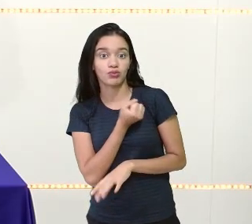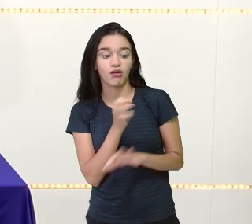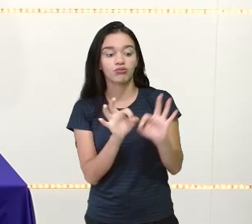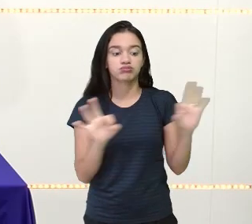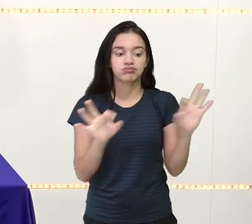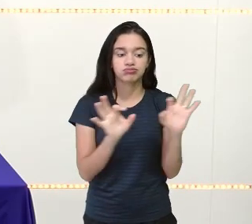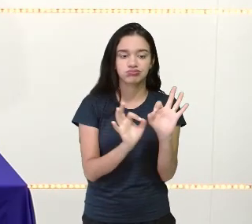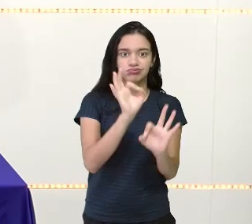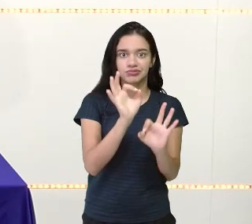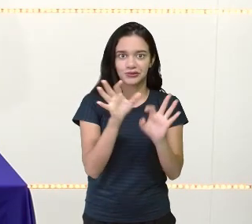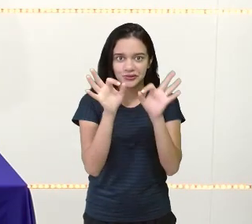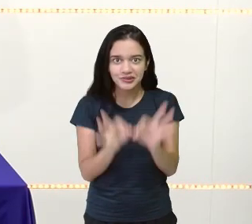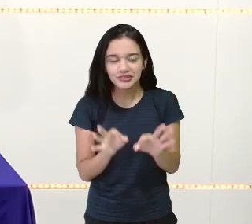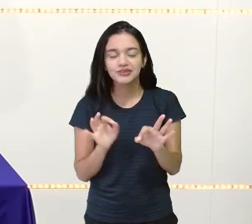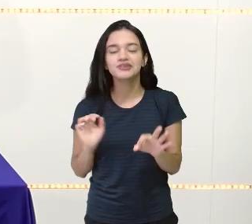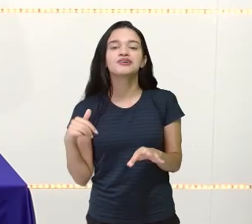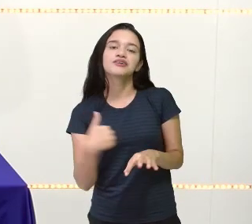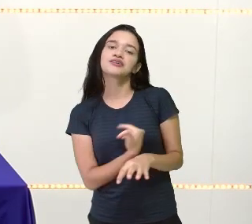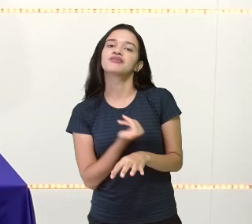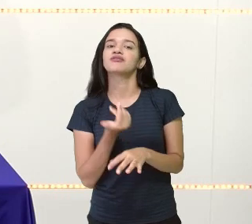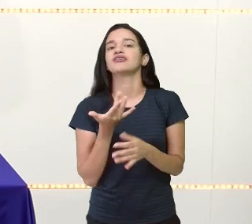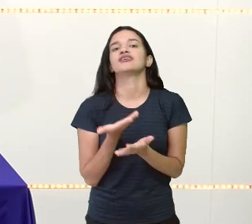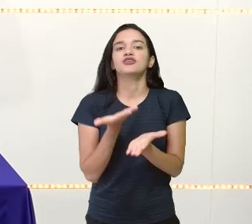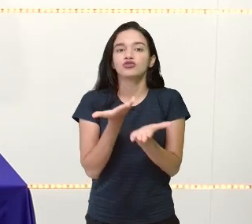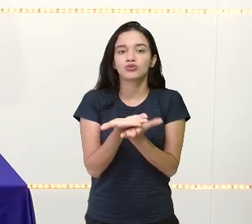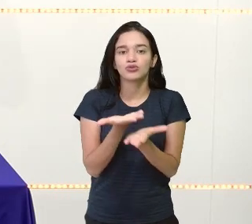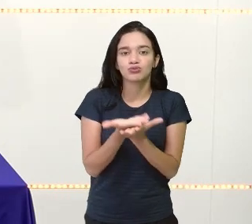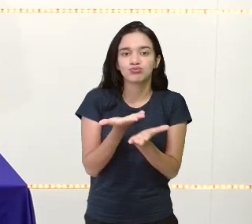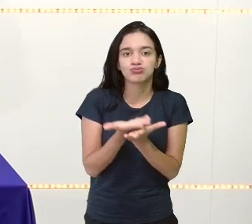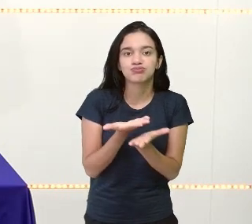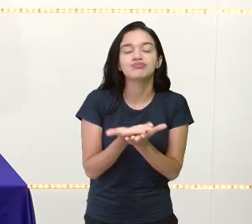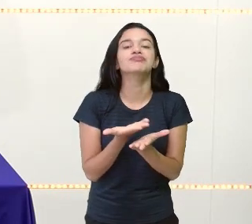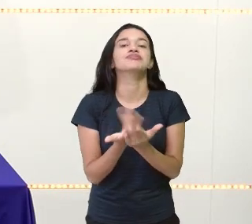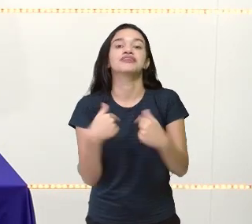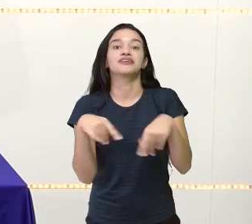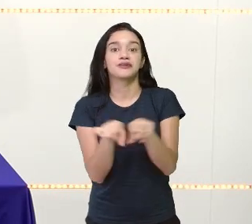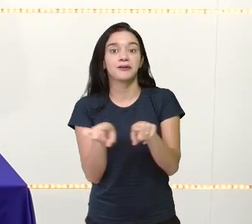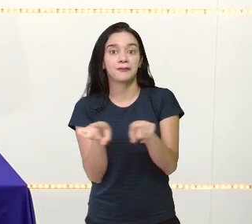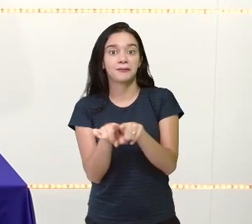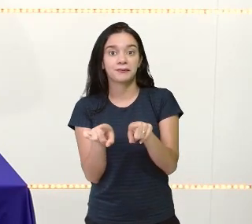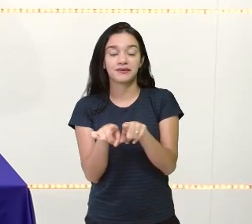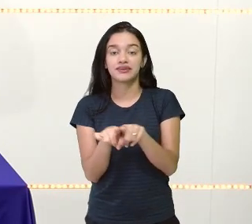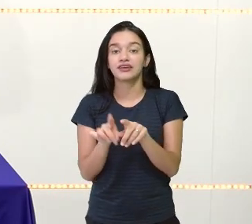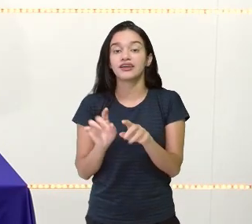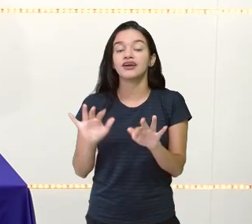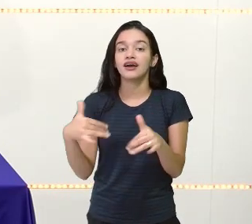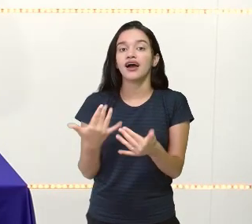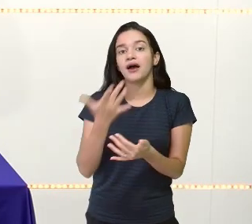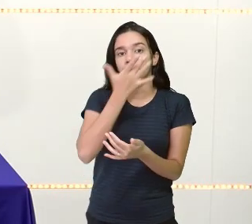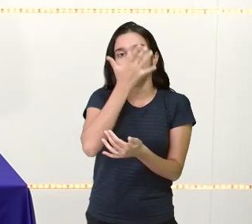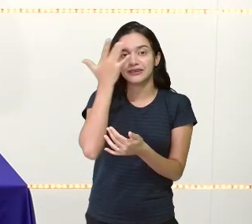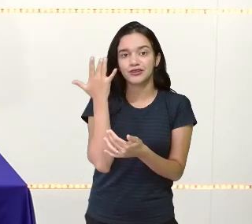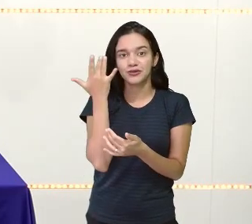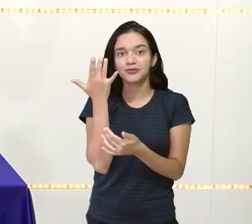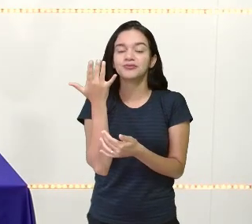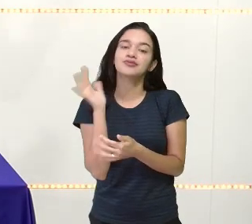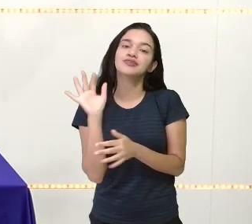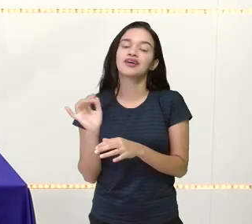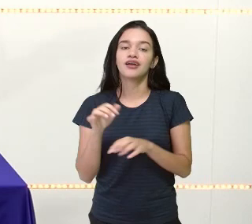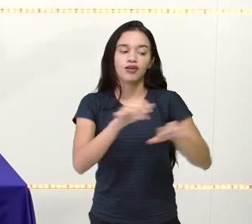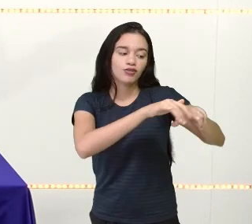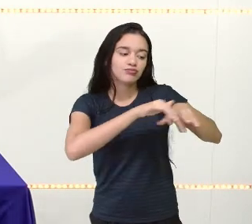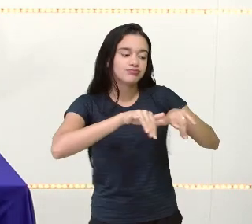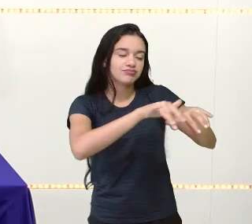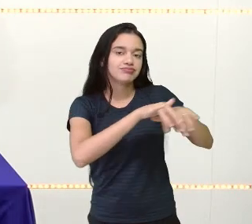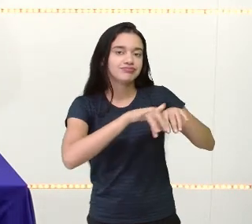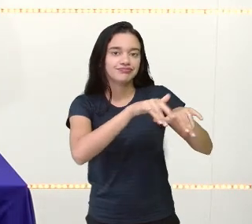medição, tá certo? Então, a gente vai estar trabalhando aqui com grandezas e medidas. E quem vai acompanhar a gente